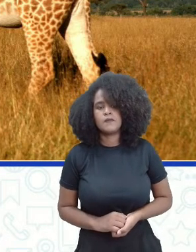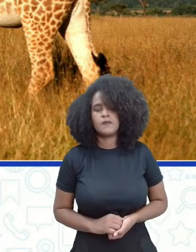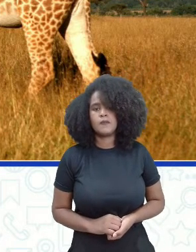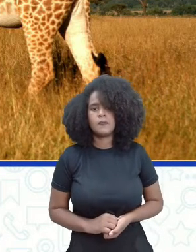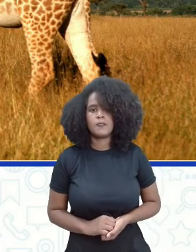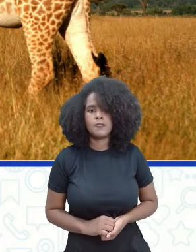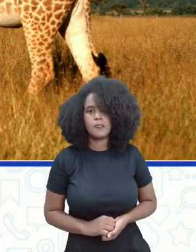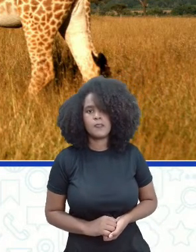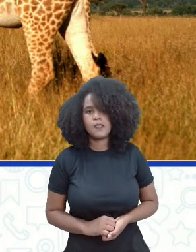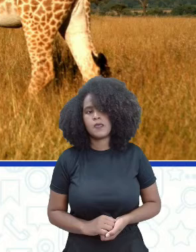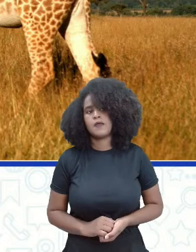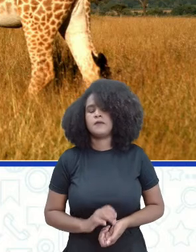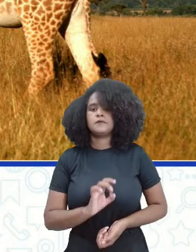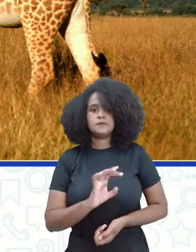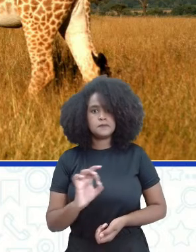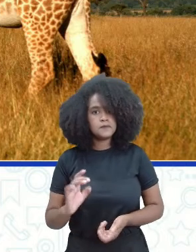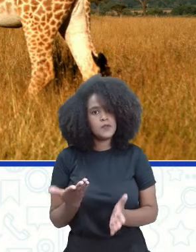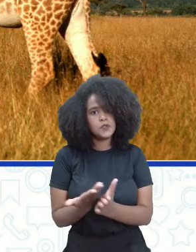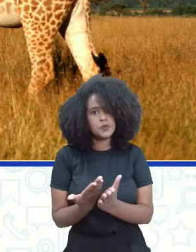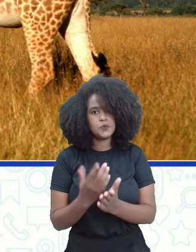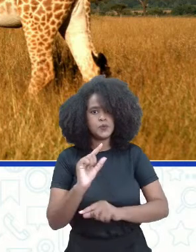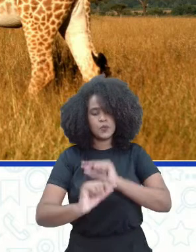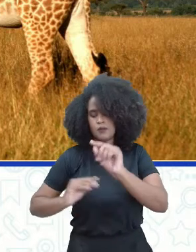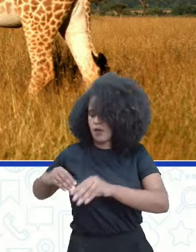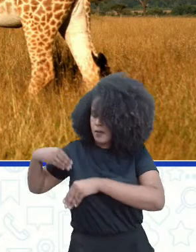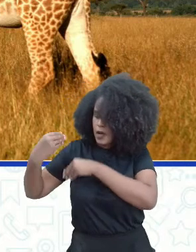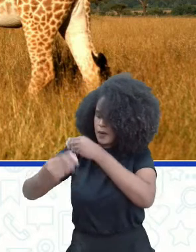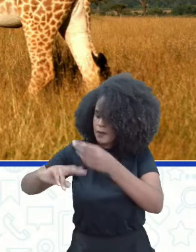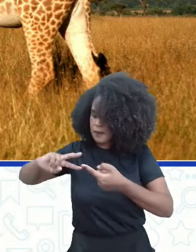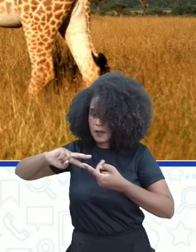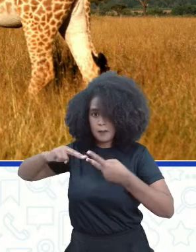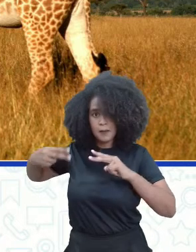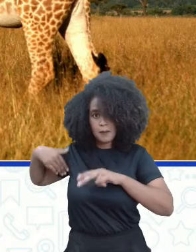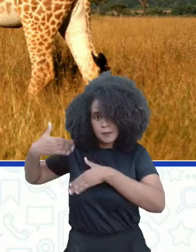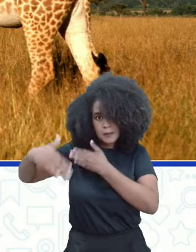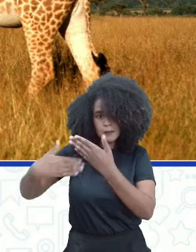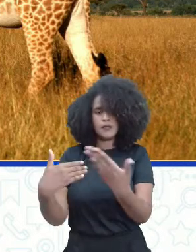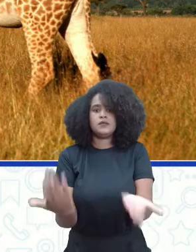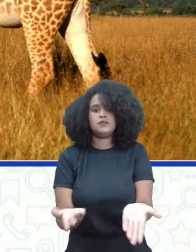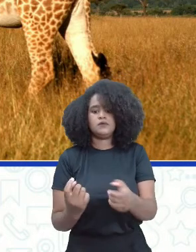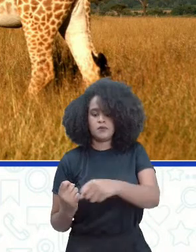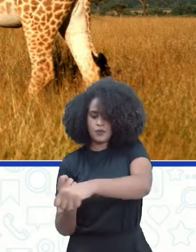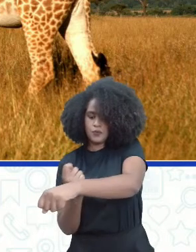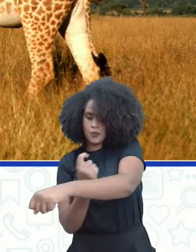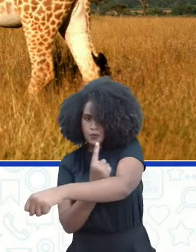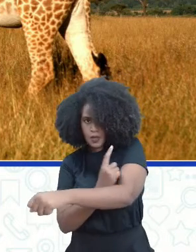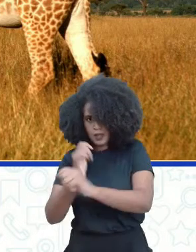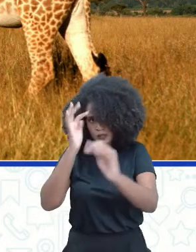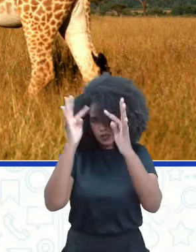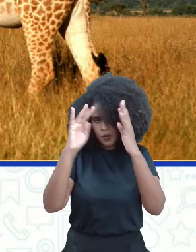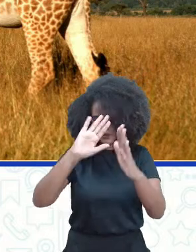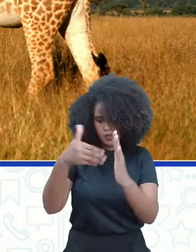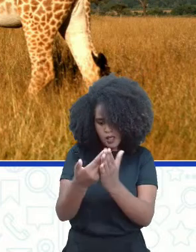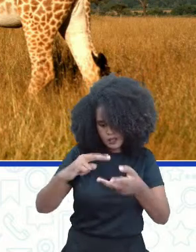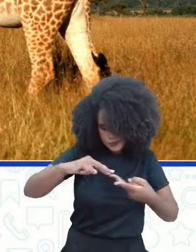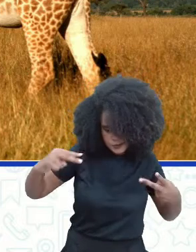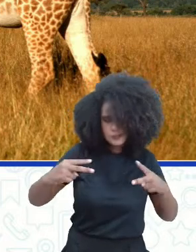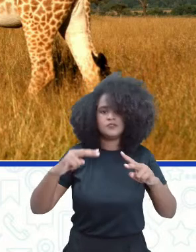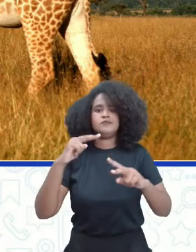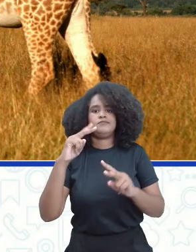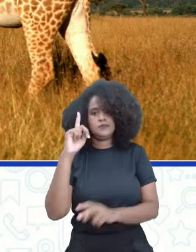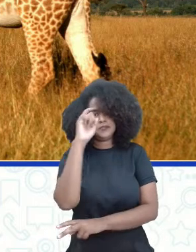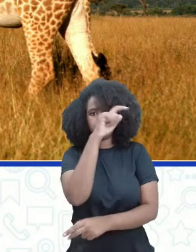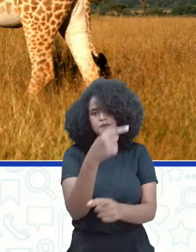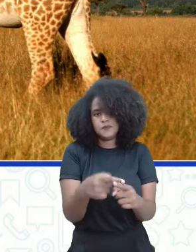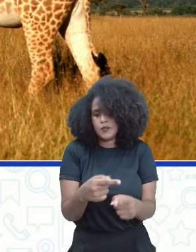é estudar a hereditariedade. Então, até chegar na teoria evolucionista para a genética, foi muito difícil, porque não se tinha